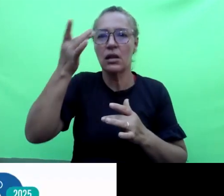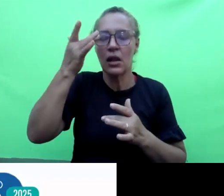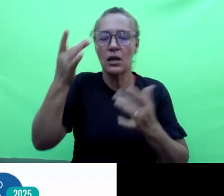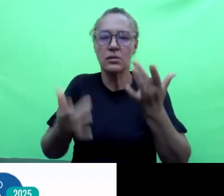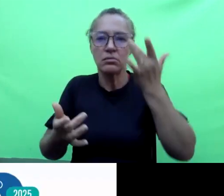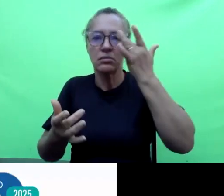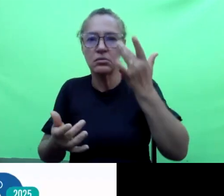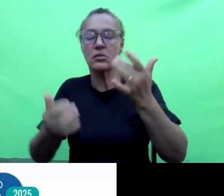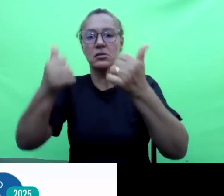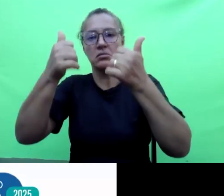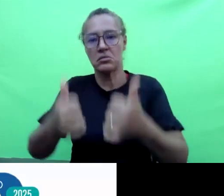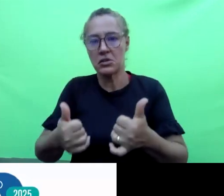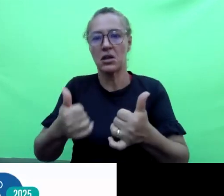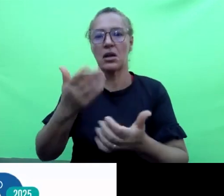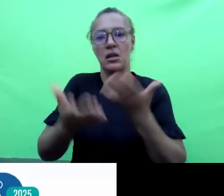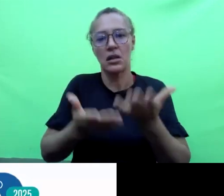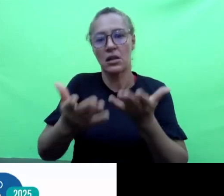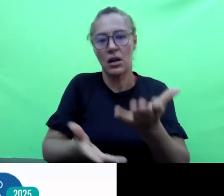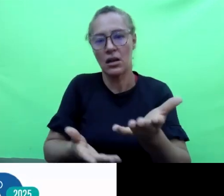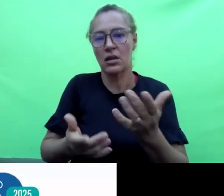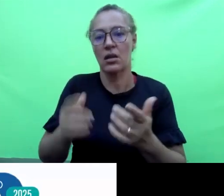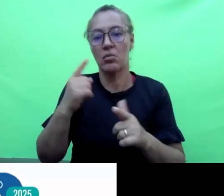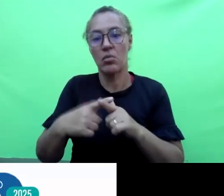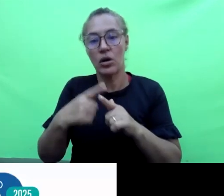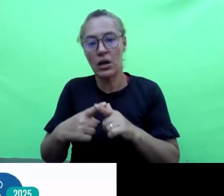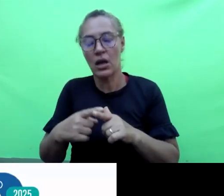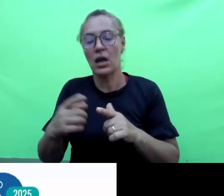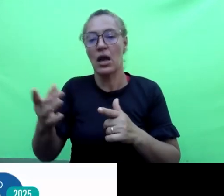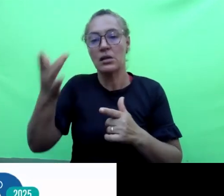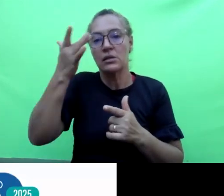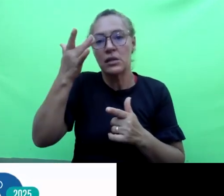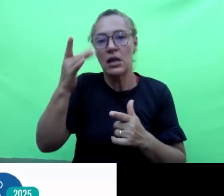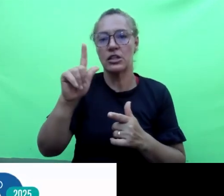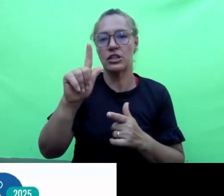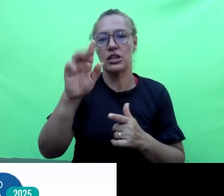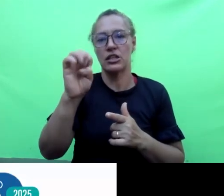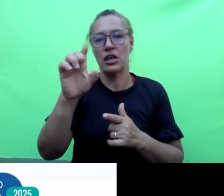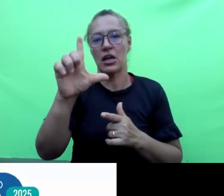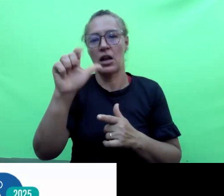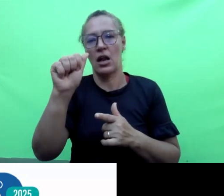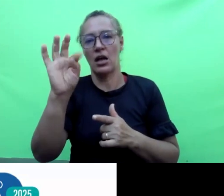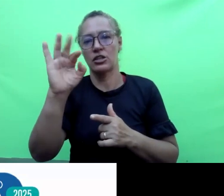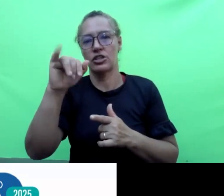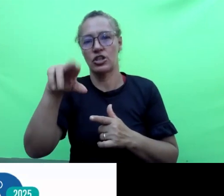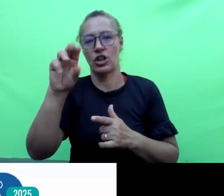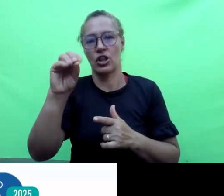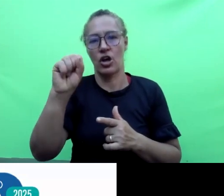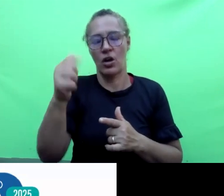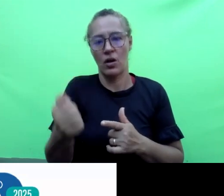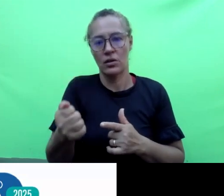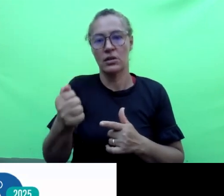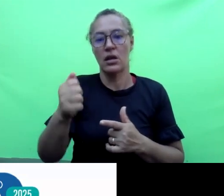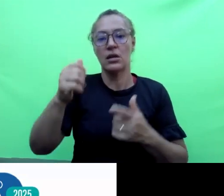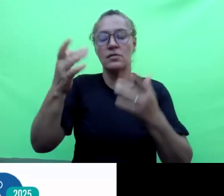adequada, não, né? Porque as lentes gelatinosas, especificamente falando, né? Elas acabam se